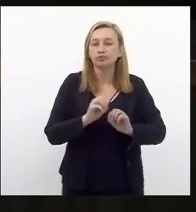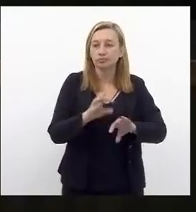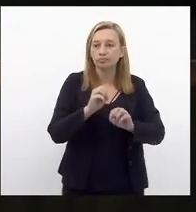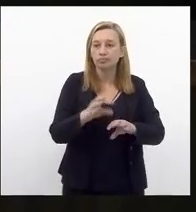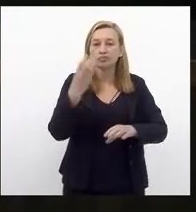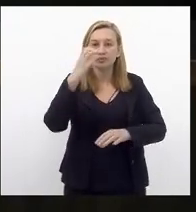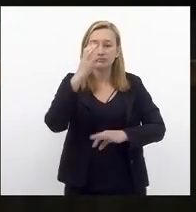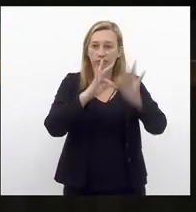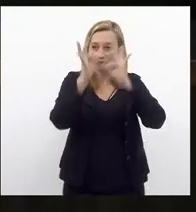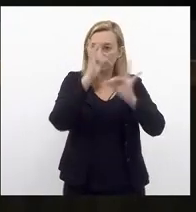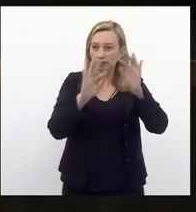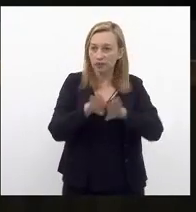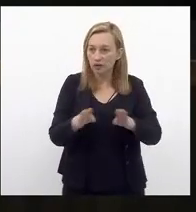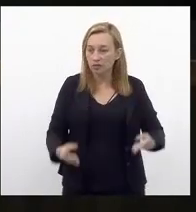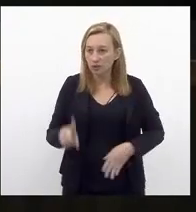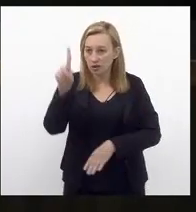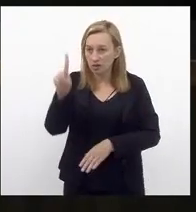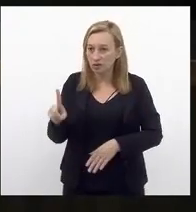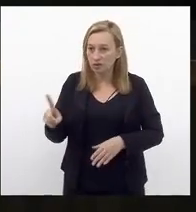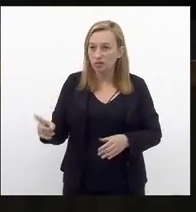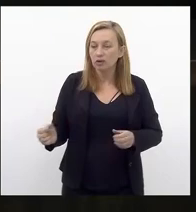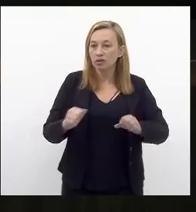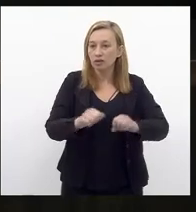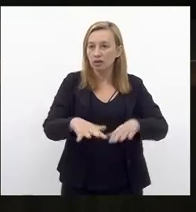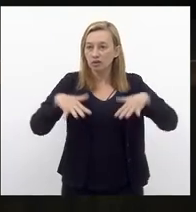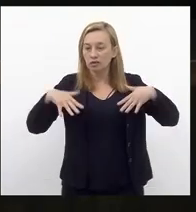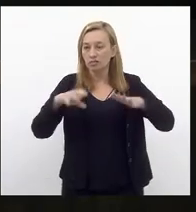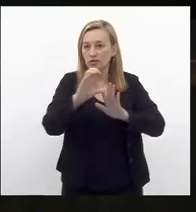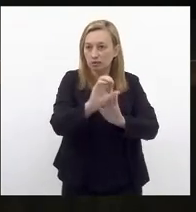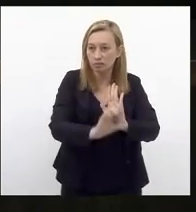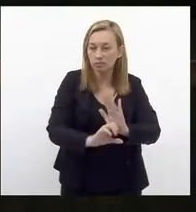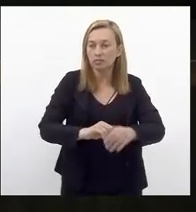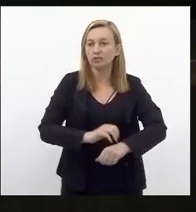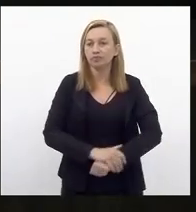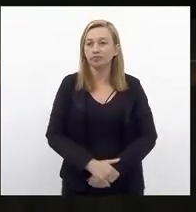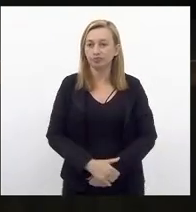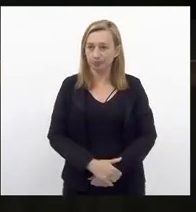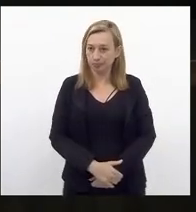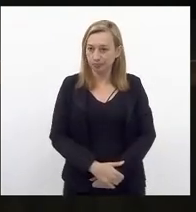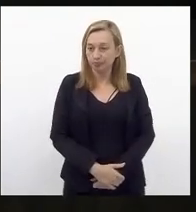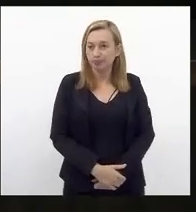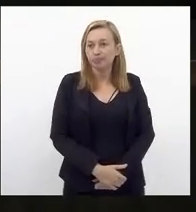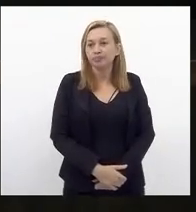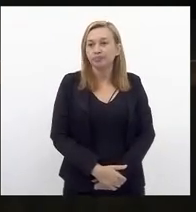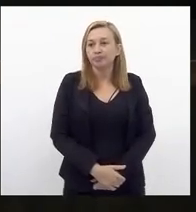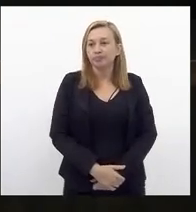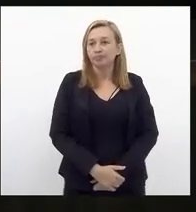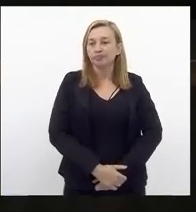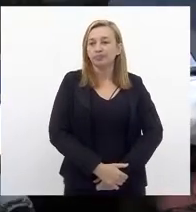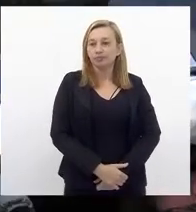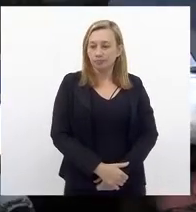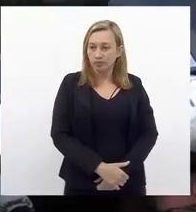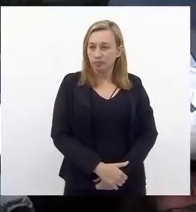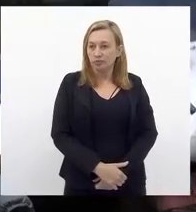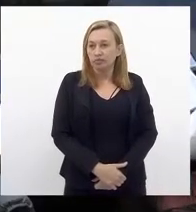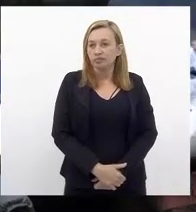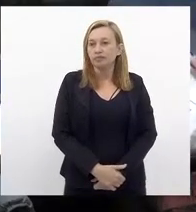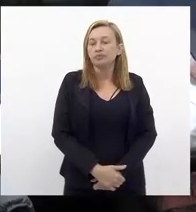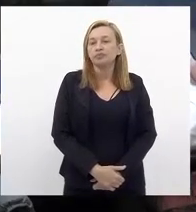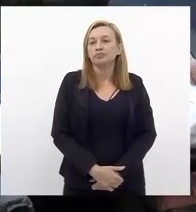Educação Ciência e Tecnologia da mesa diretora as emendas de plenário da E aí